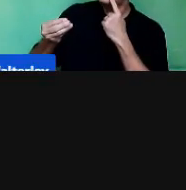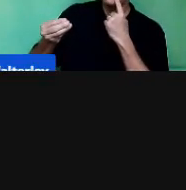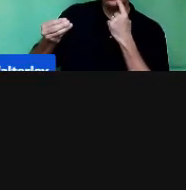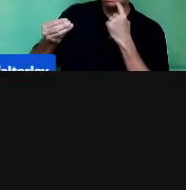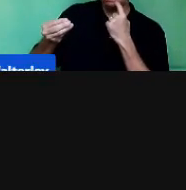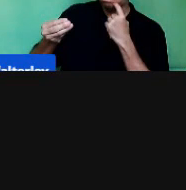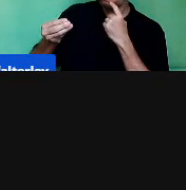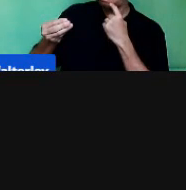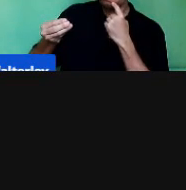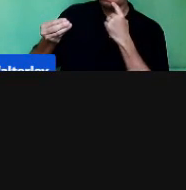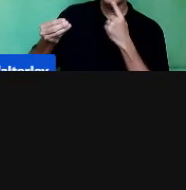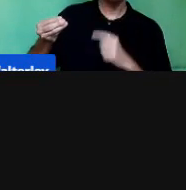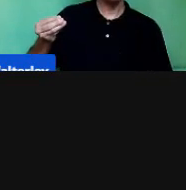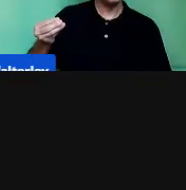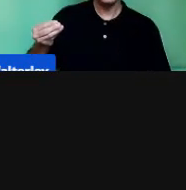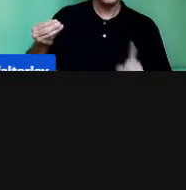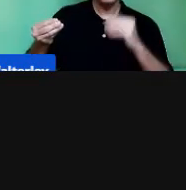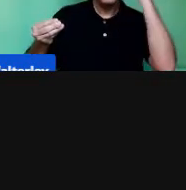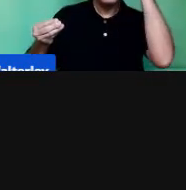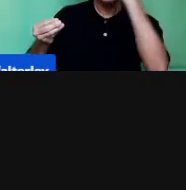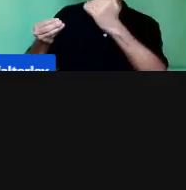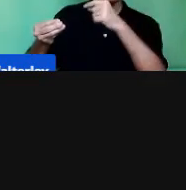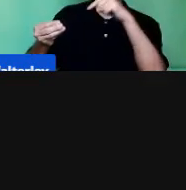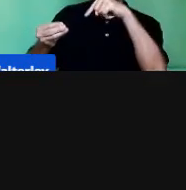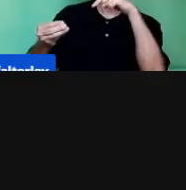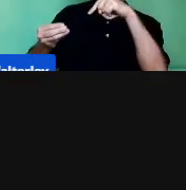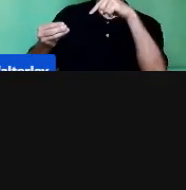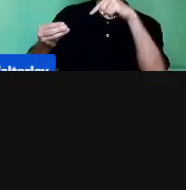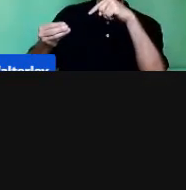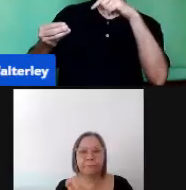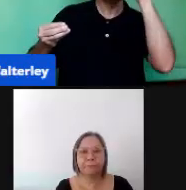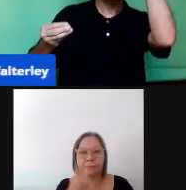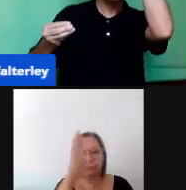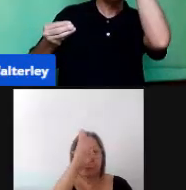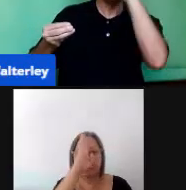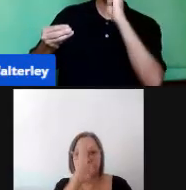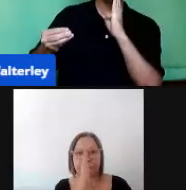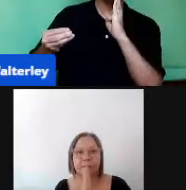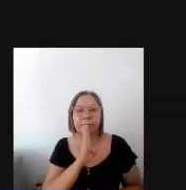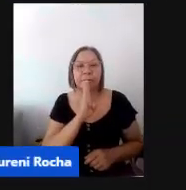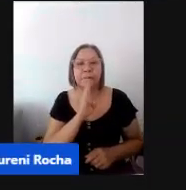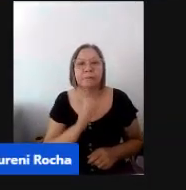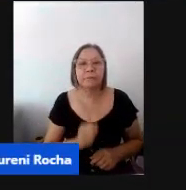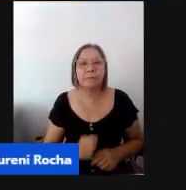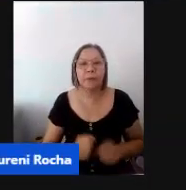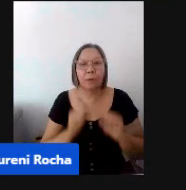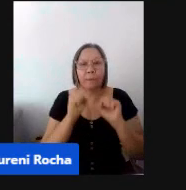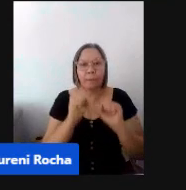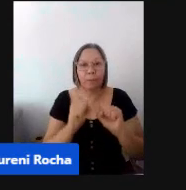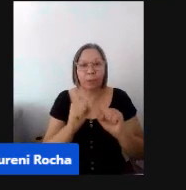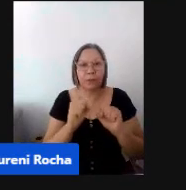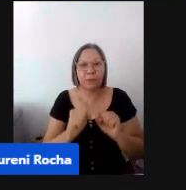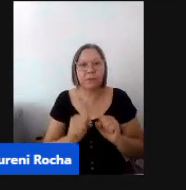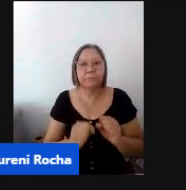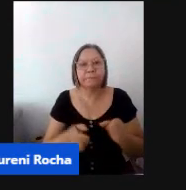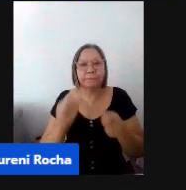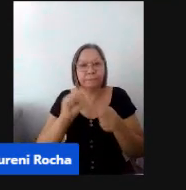carteira é gratuita e ela pode ser feita por todo cidadão, cidadã